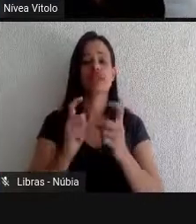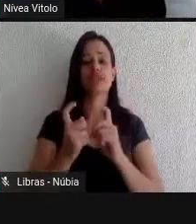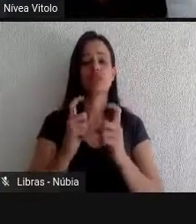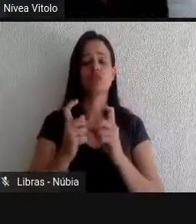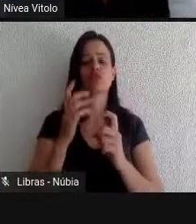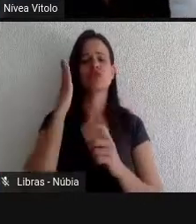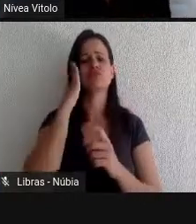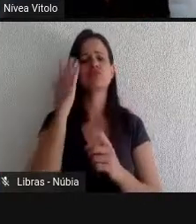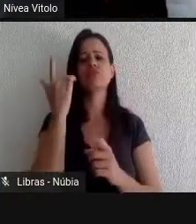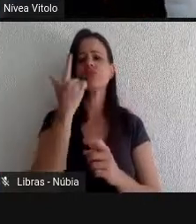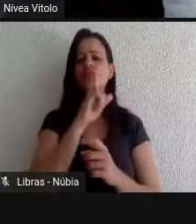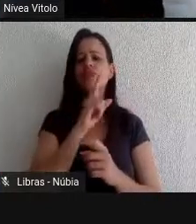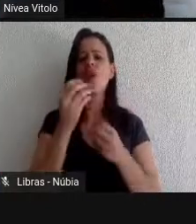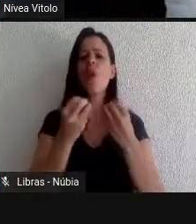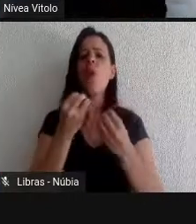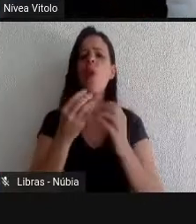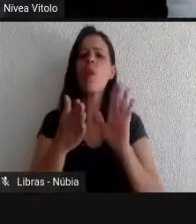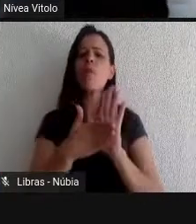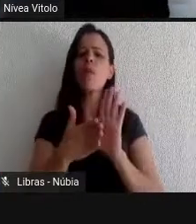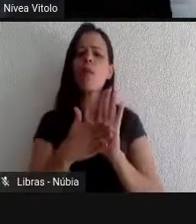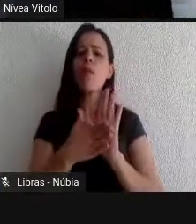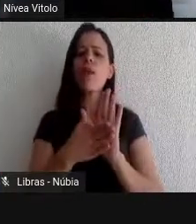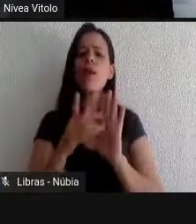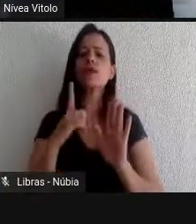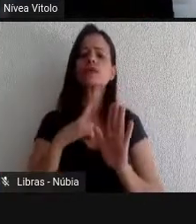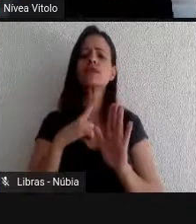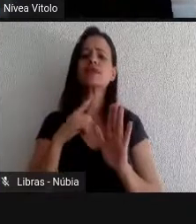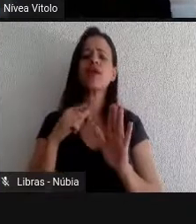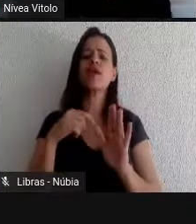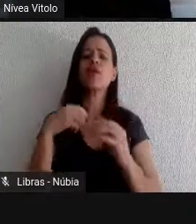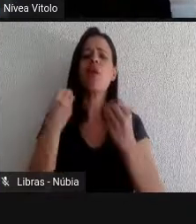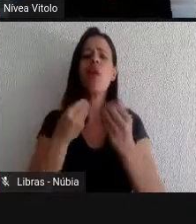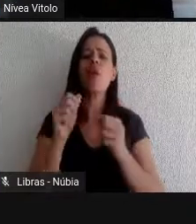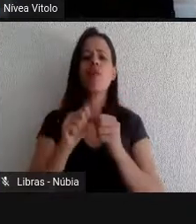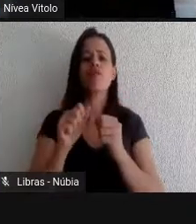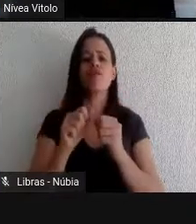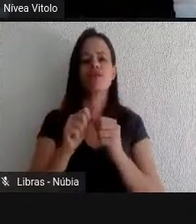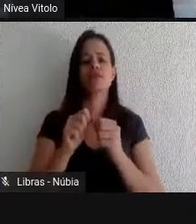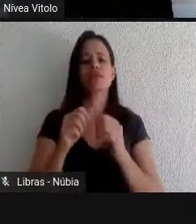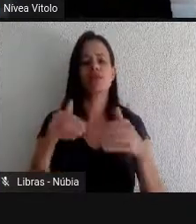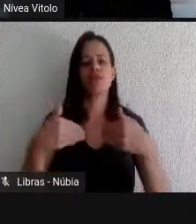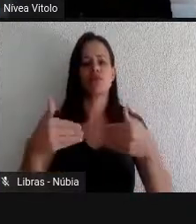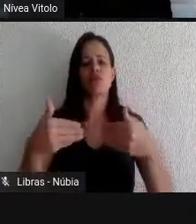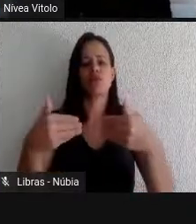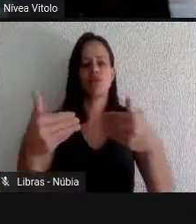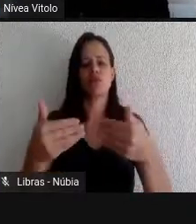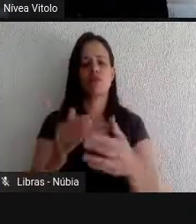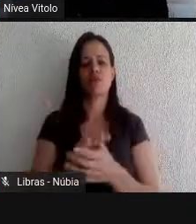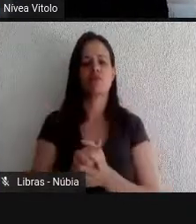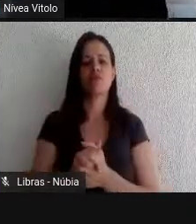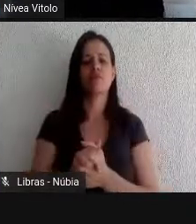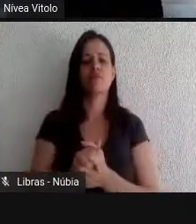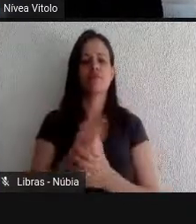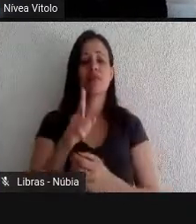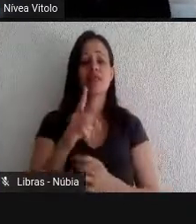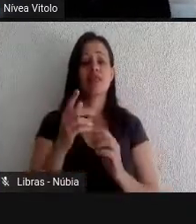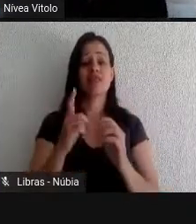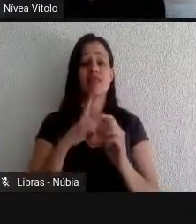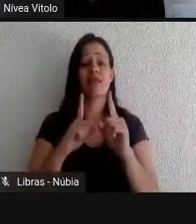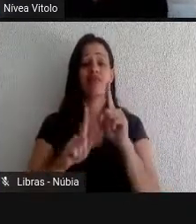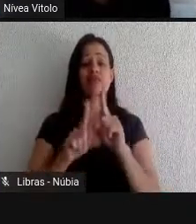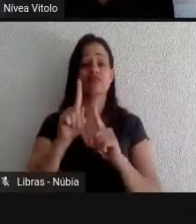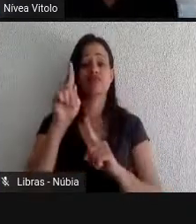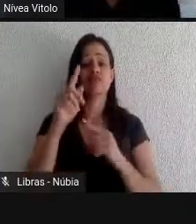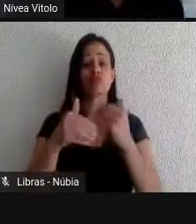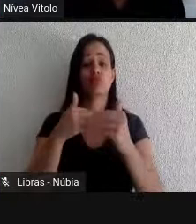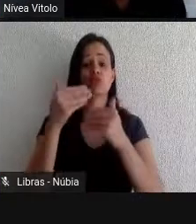que ele encaminha no Congresso. Aqui em Dilma I, a gente observa que a taxa de sucesso foi bastante elevada, mas houve uma